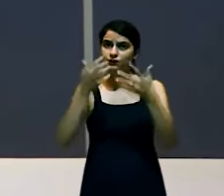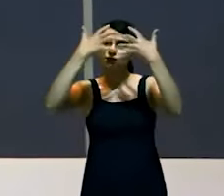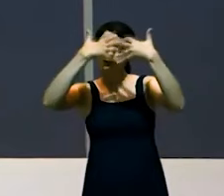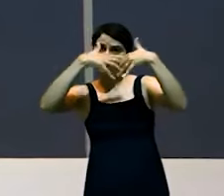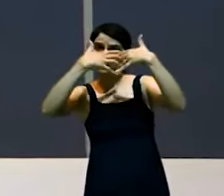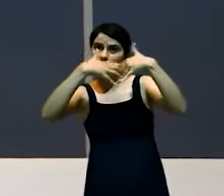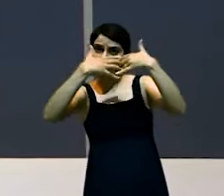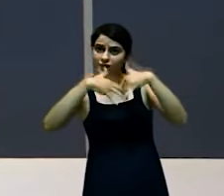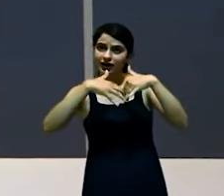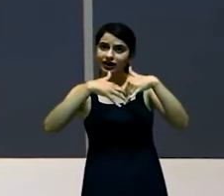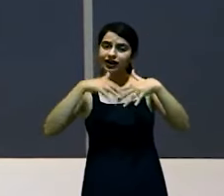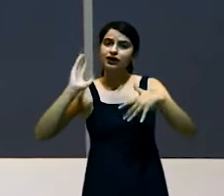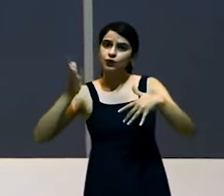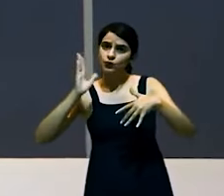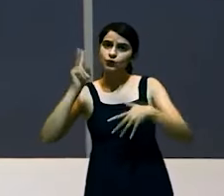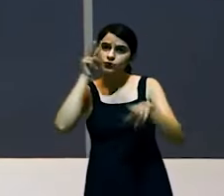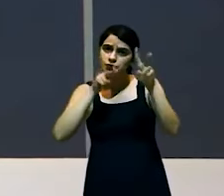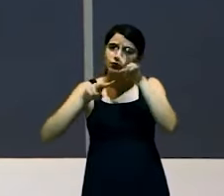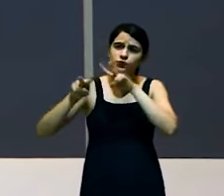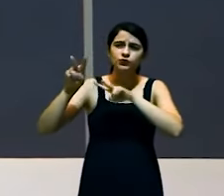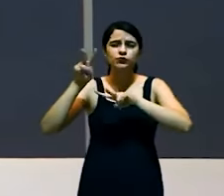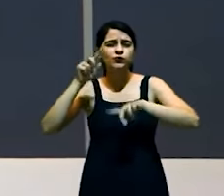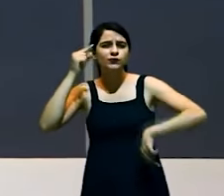Já parou para analisar isso?